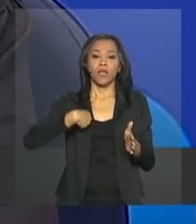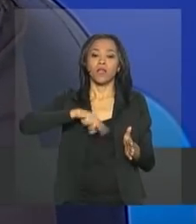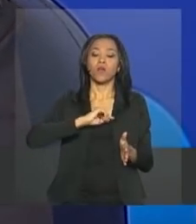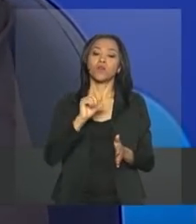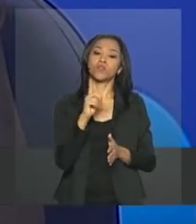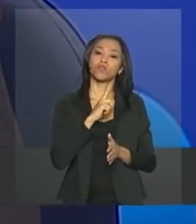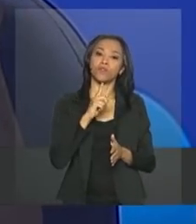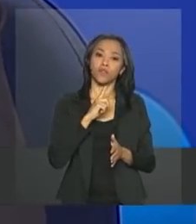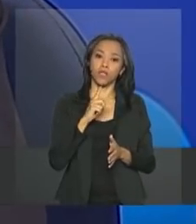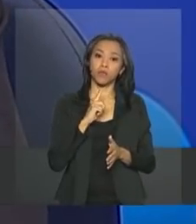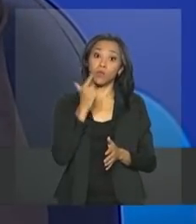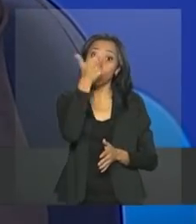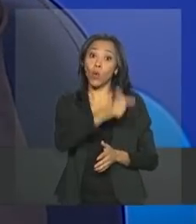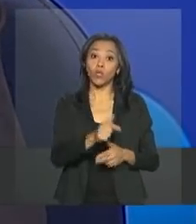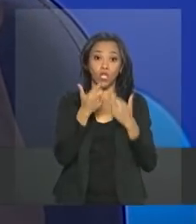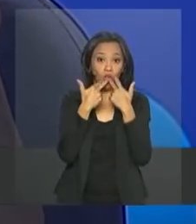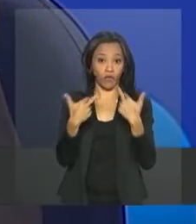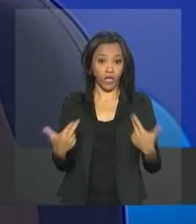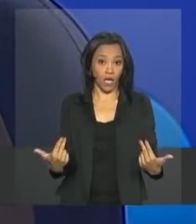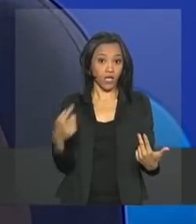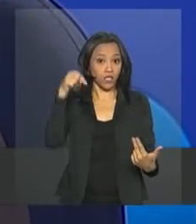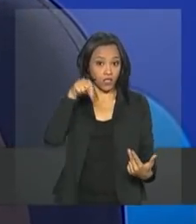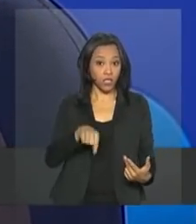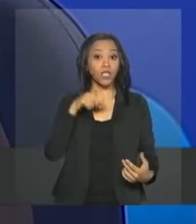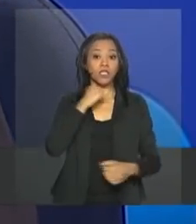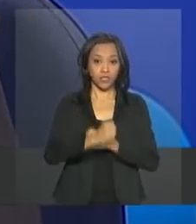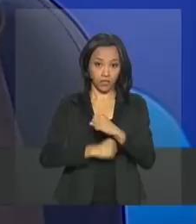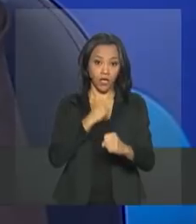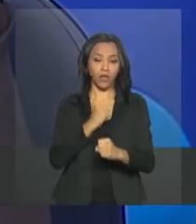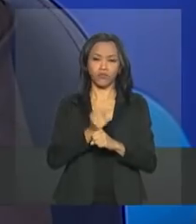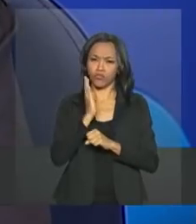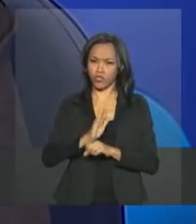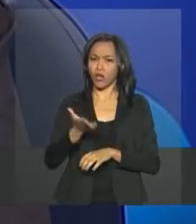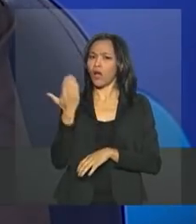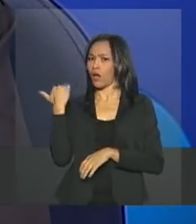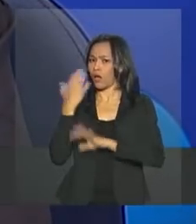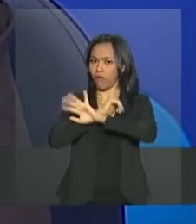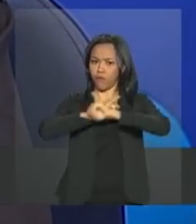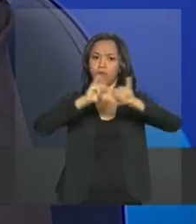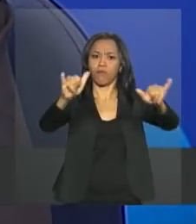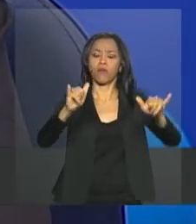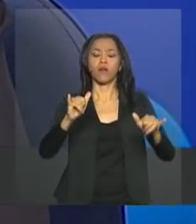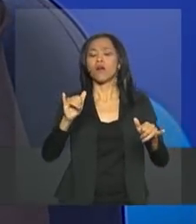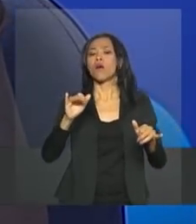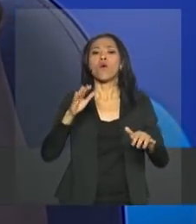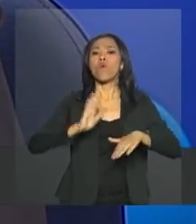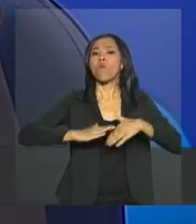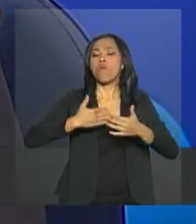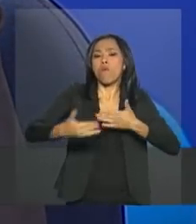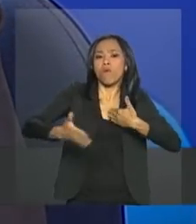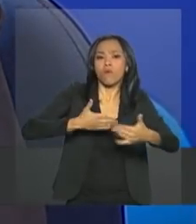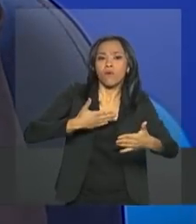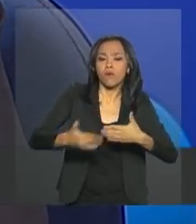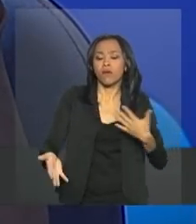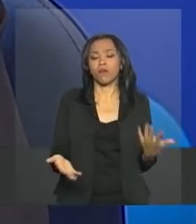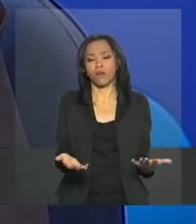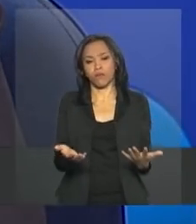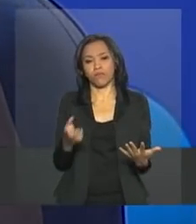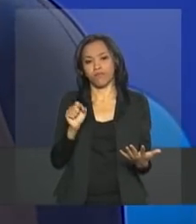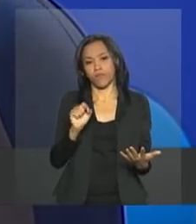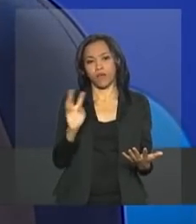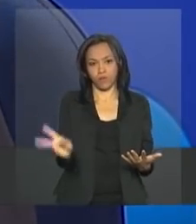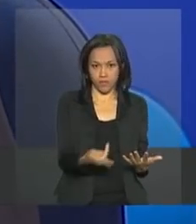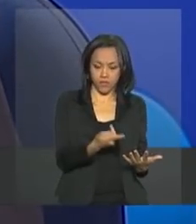uma novidade esse ano conforme eu já anunciei vocês qualquer registro de ocorrência que os participantes